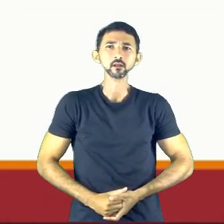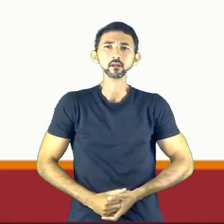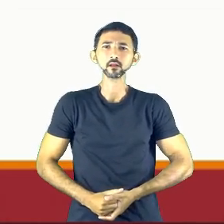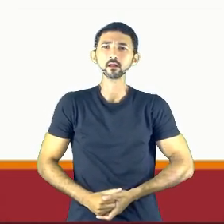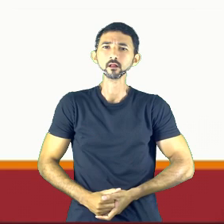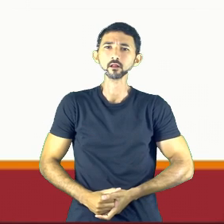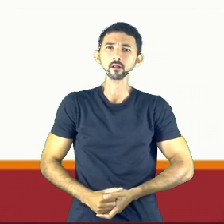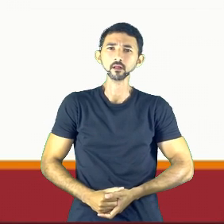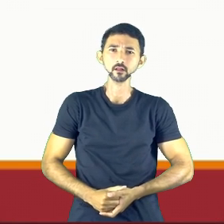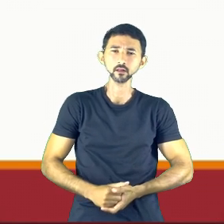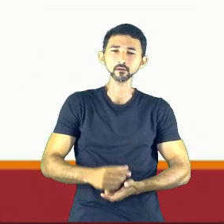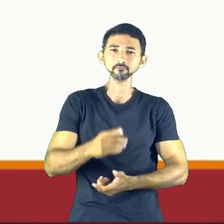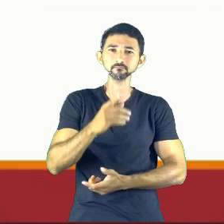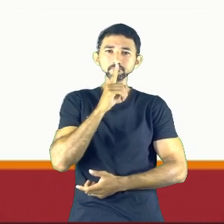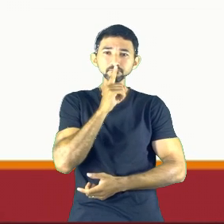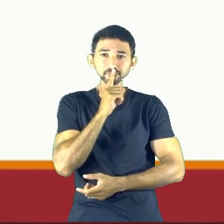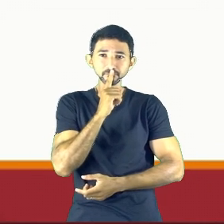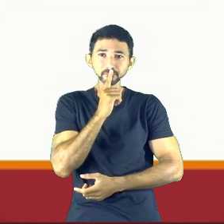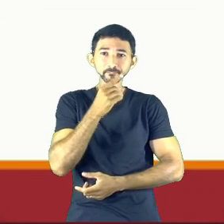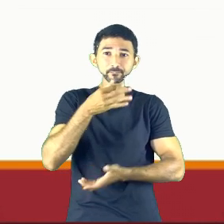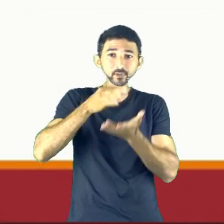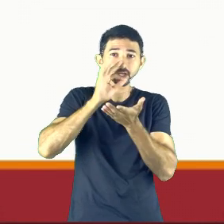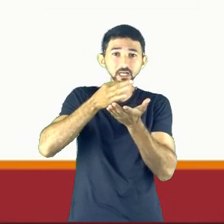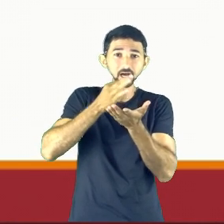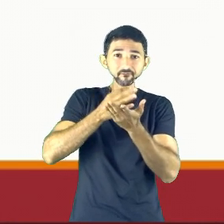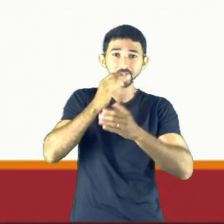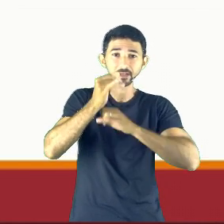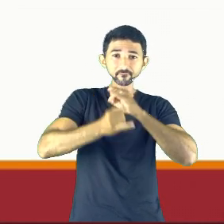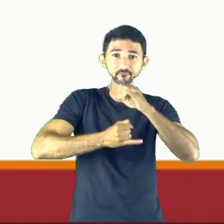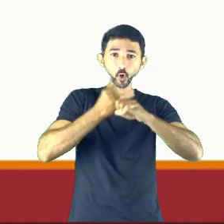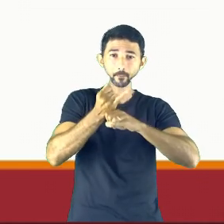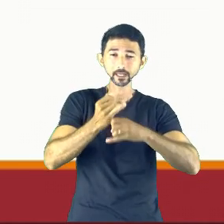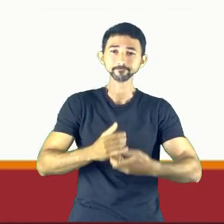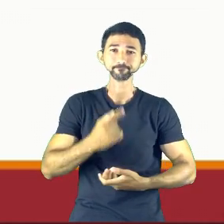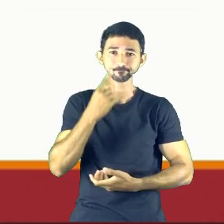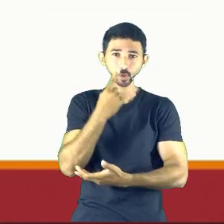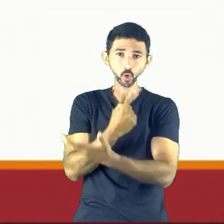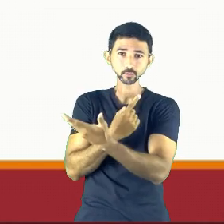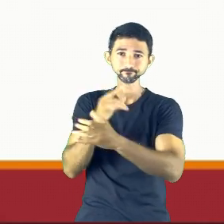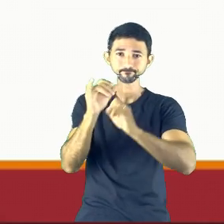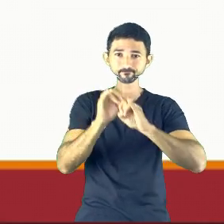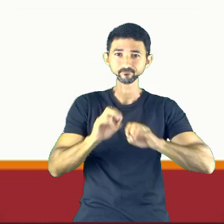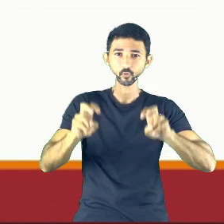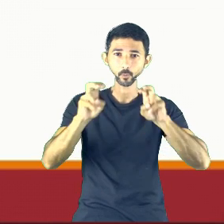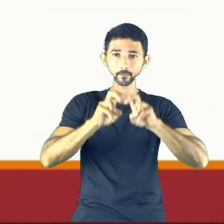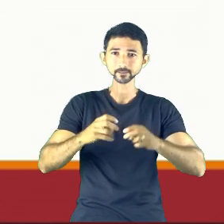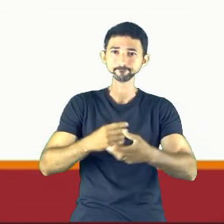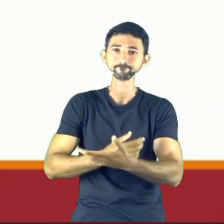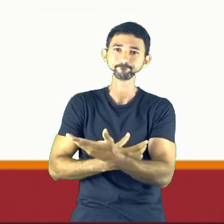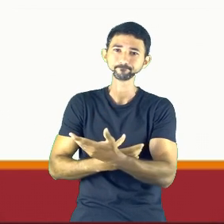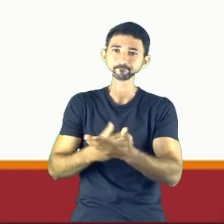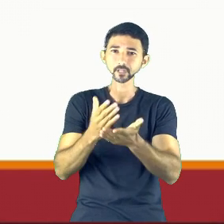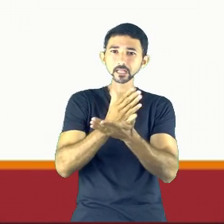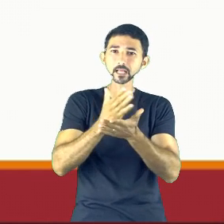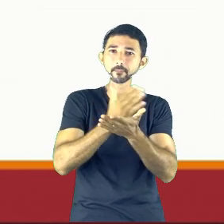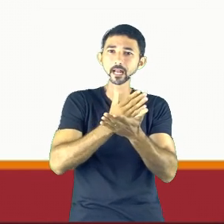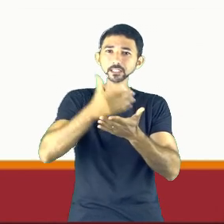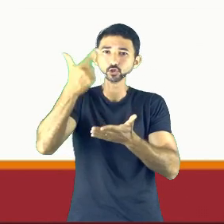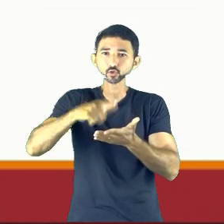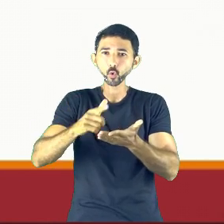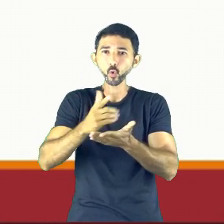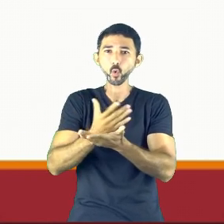aqui. Palavra silêncio, café e informática. Tá bom? Vamos aqui, vou separar em